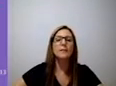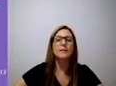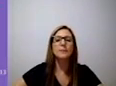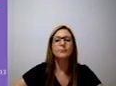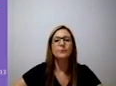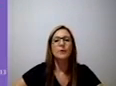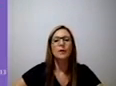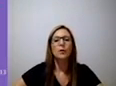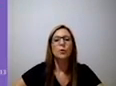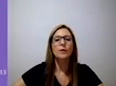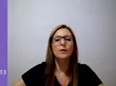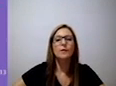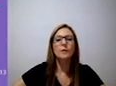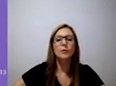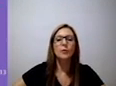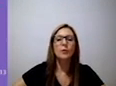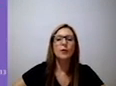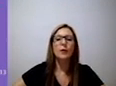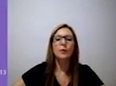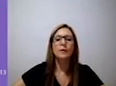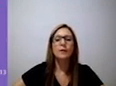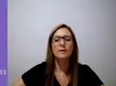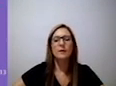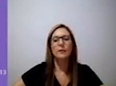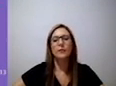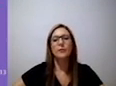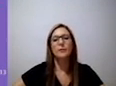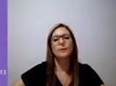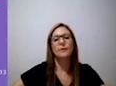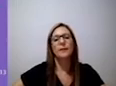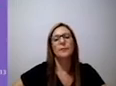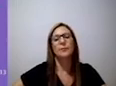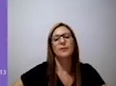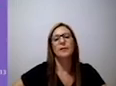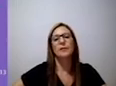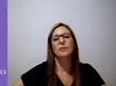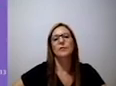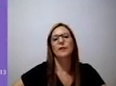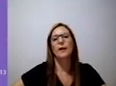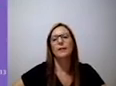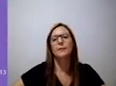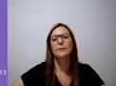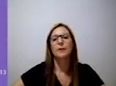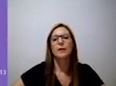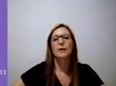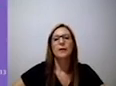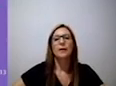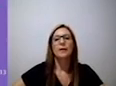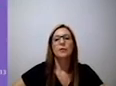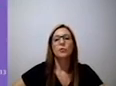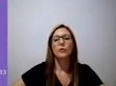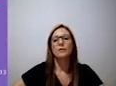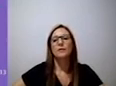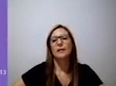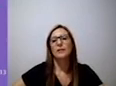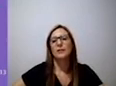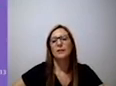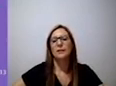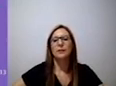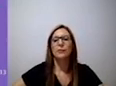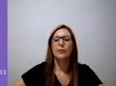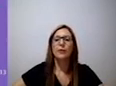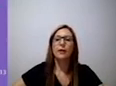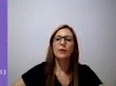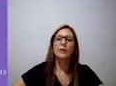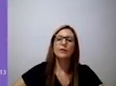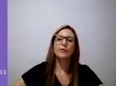irregulares. O adesivo hormonal, ele tem 0,3% de falha. A sua vantagem, ele não